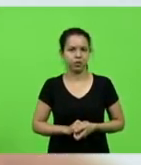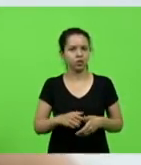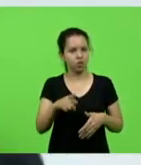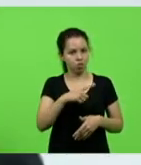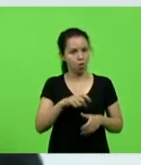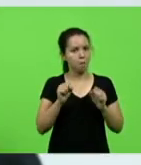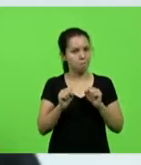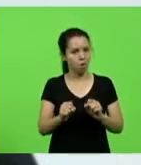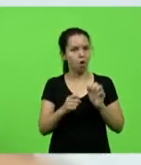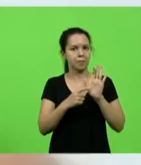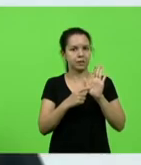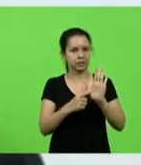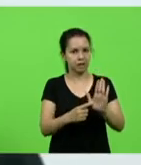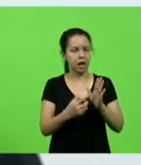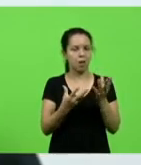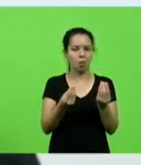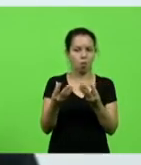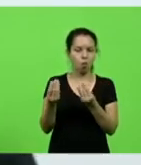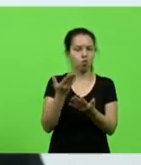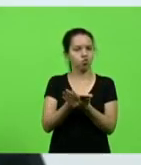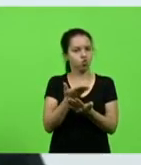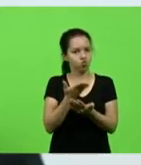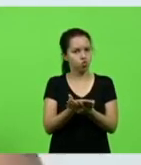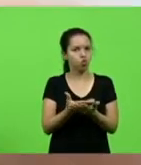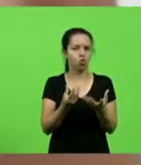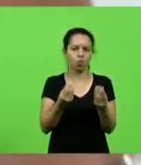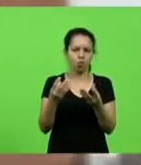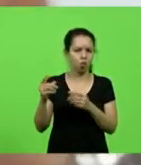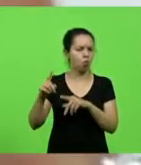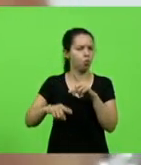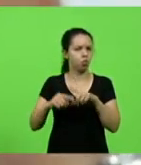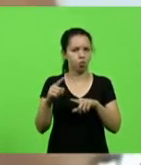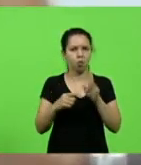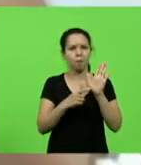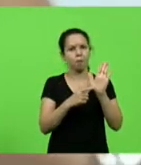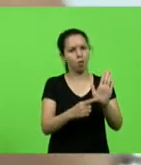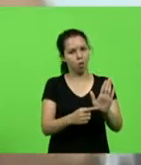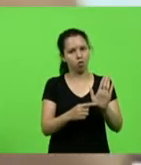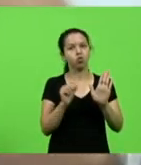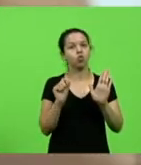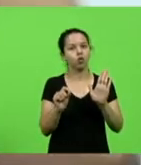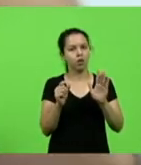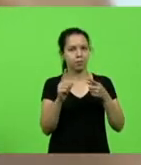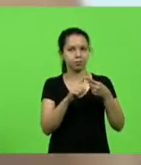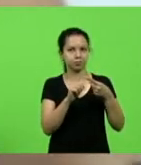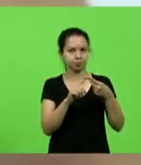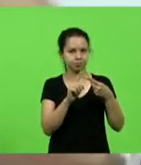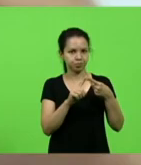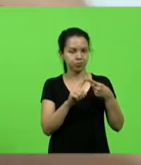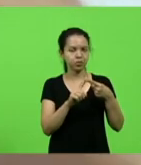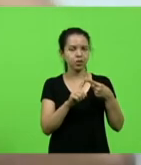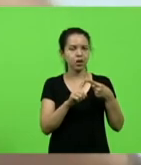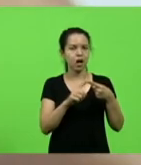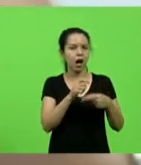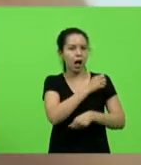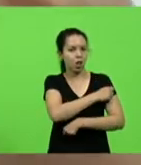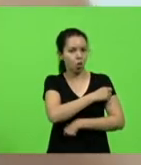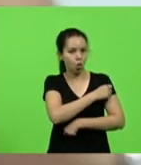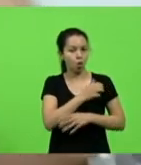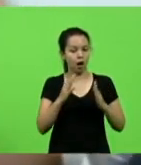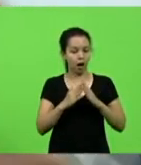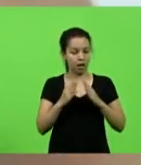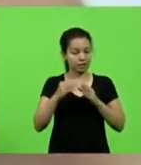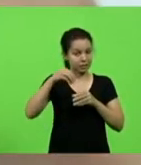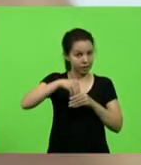apresentar vários estudos, vários materiais que demonstram que, os alunos educados em casa possuem rendimento